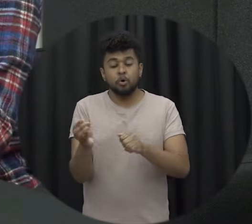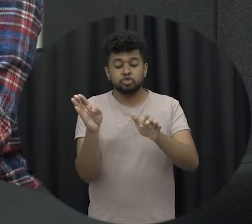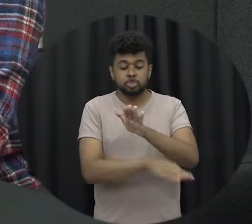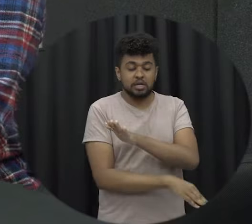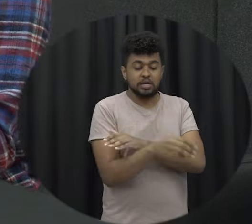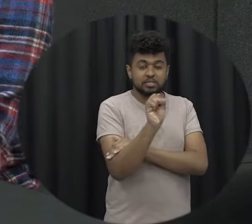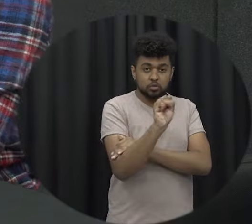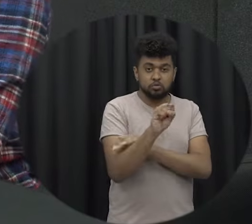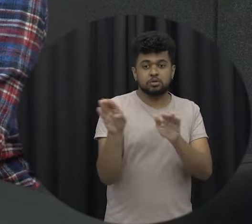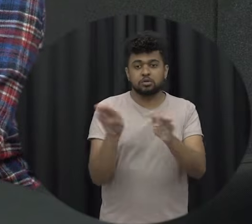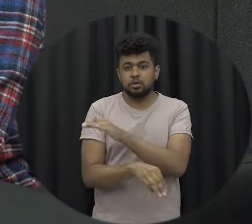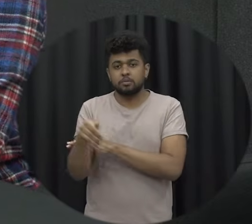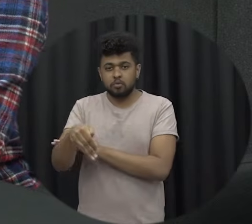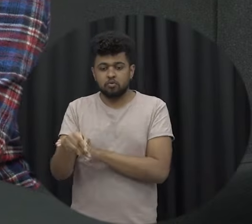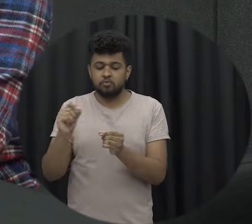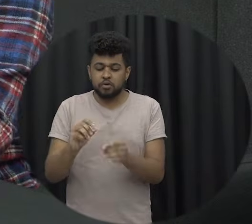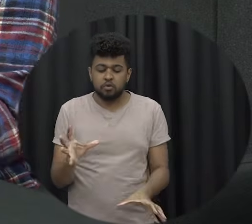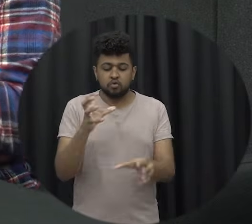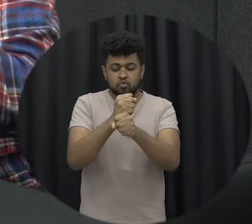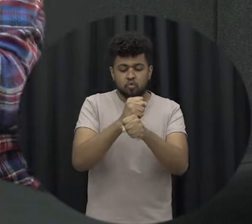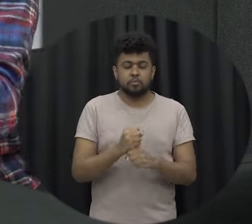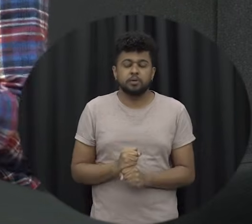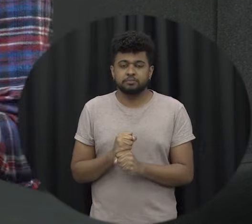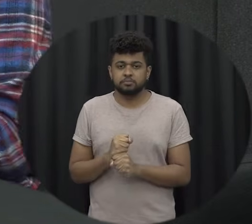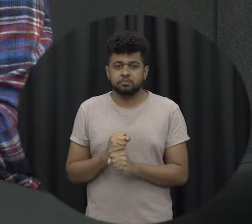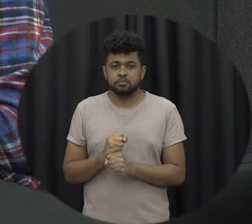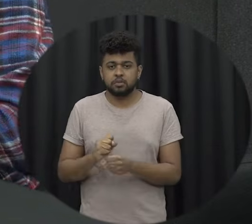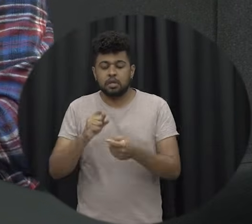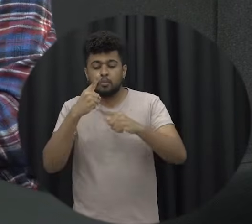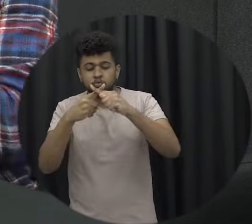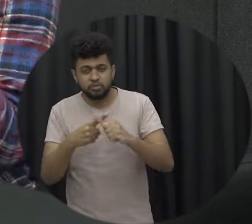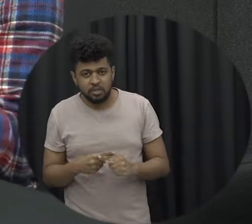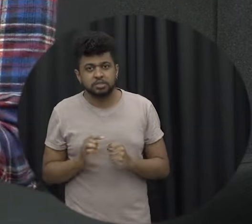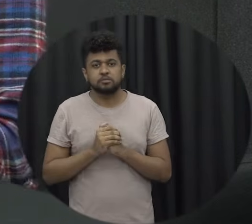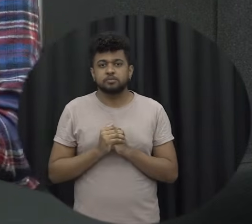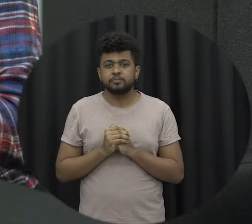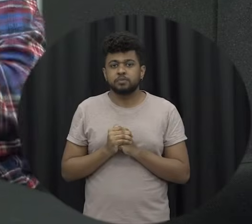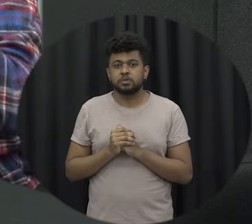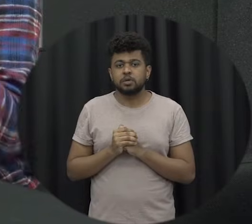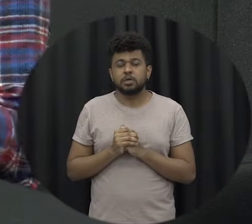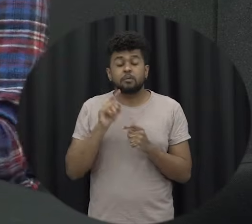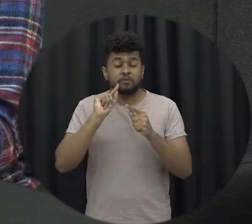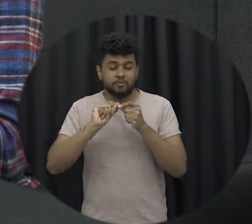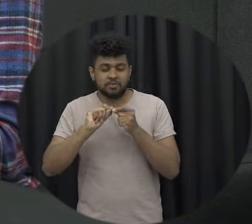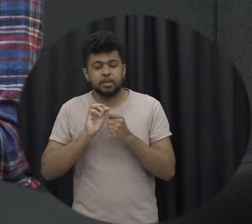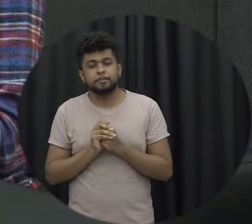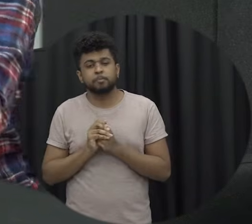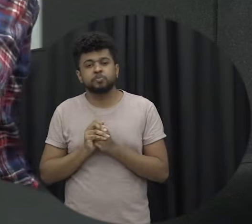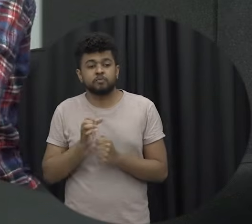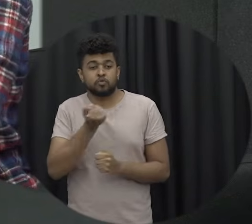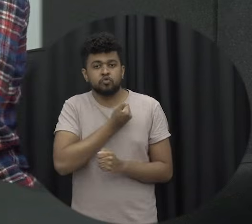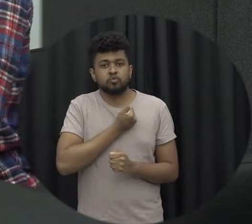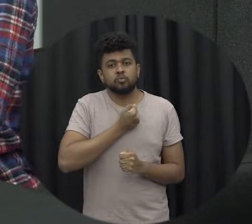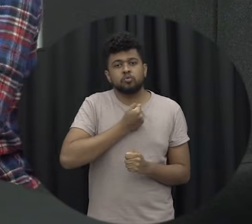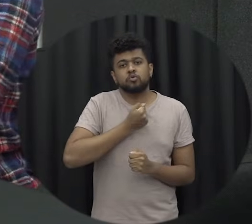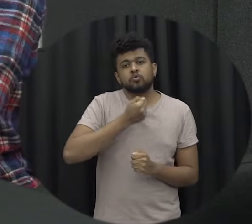soma, operação de multiplicação, dá para fazer números quadrados com isso, dá para fazer um monte de coisa. E